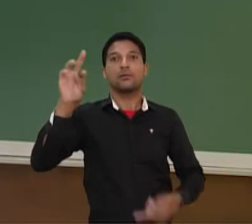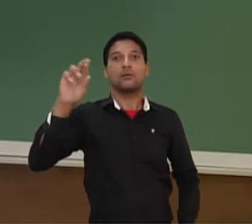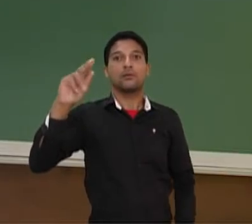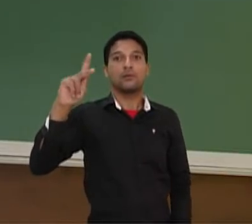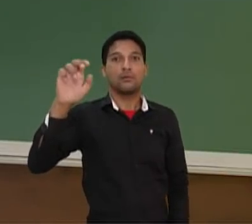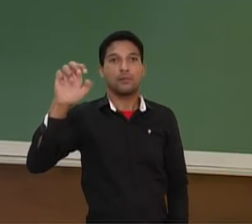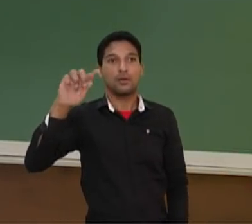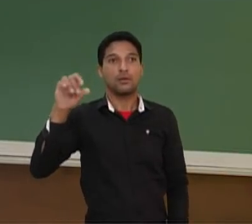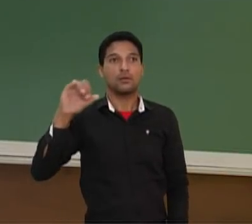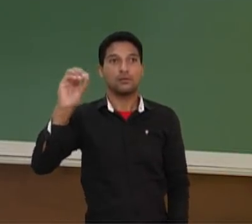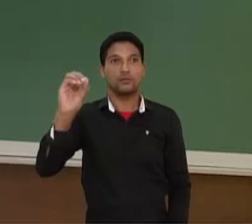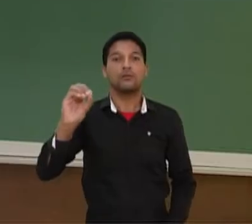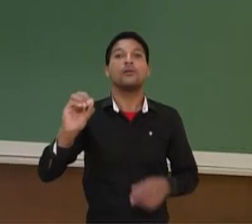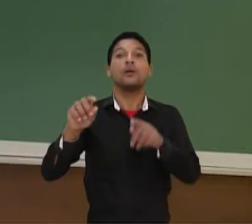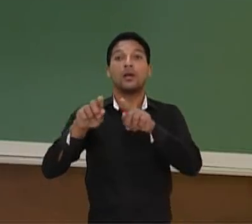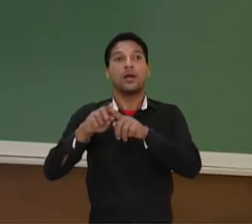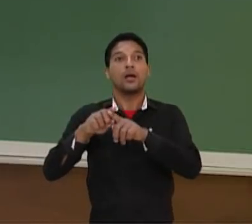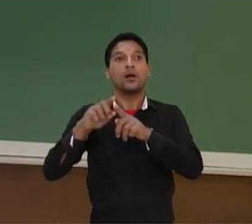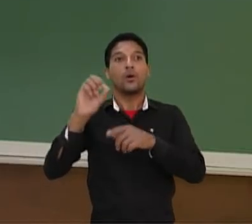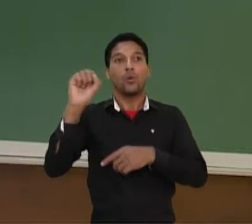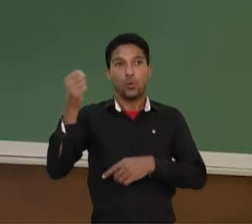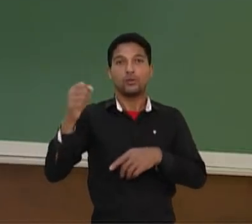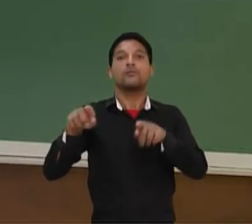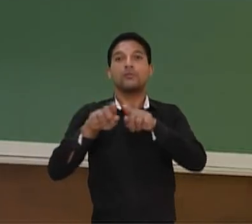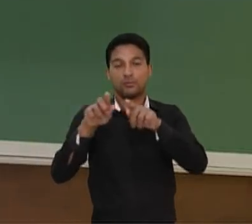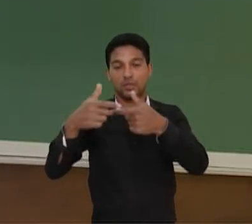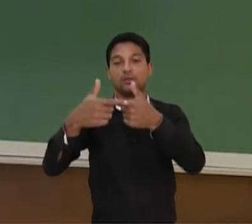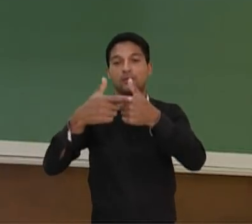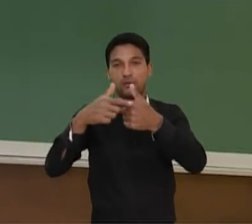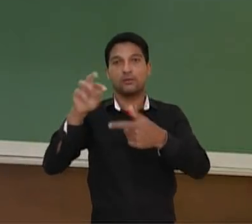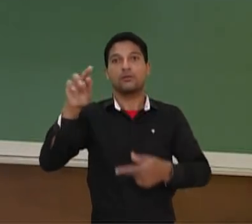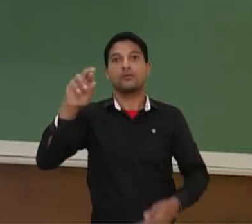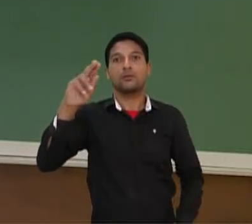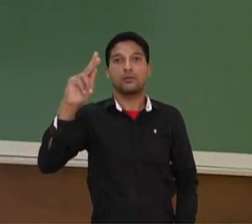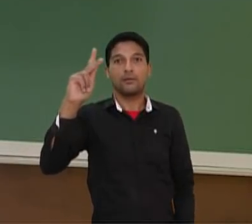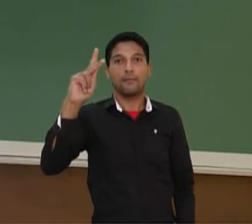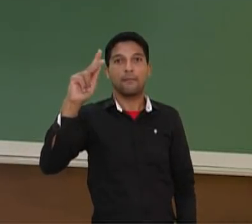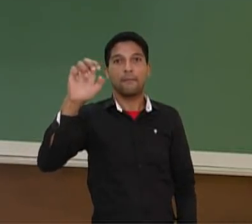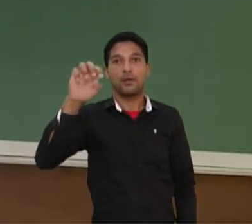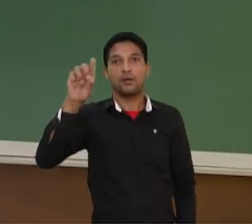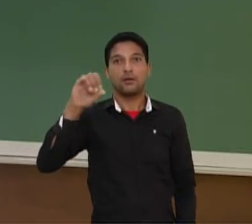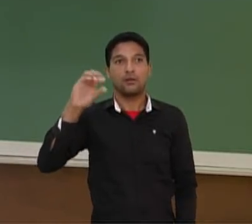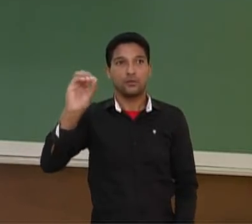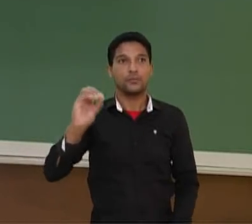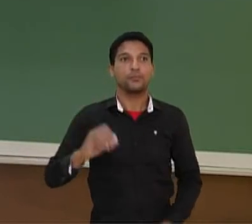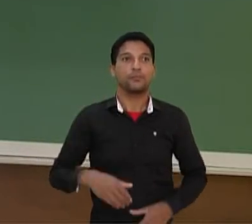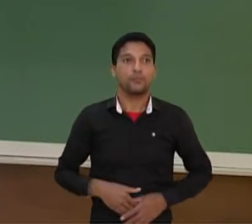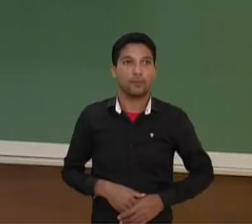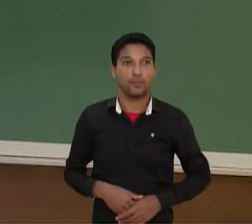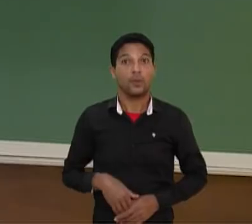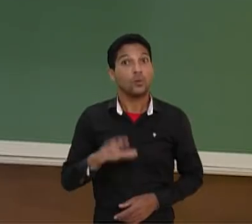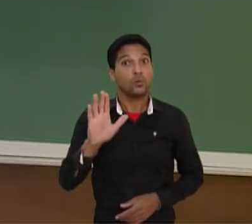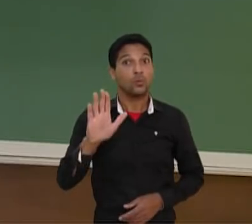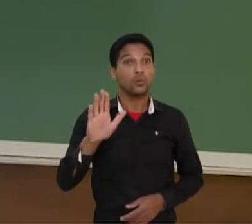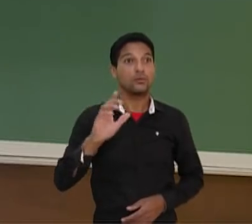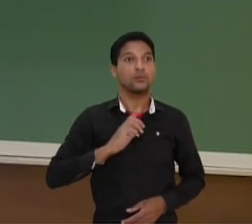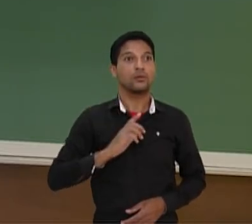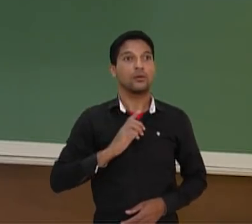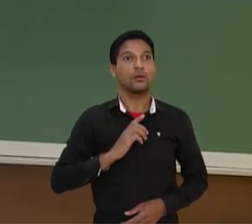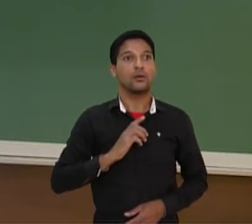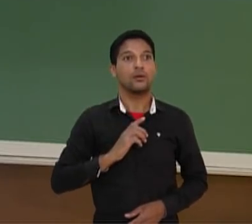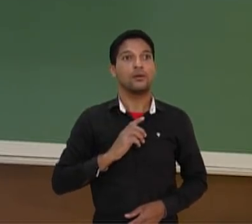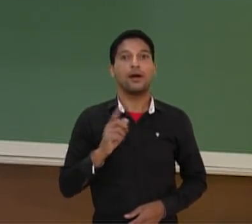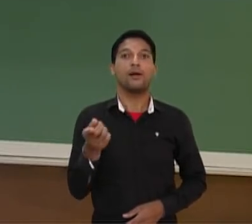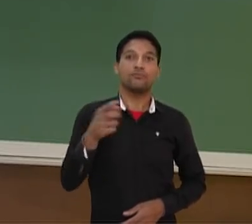Aqui, eu também tenho um trapézio, mas esse lado é igual a esse, então é trapézio... Opa, aqui tem um detalhe, ó. Esse trapézio é o